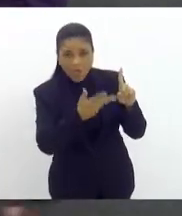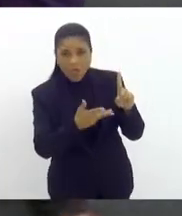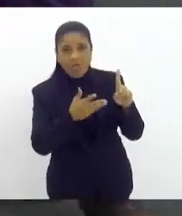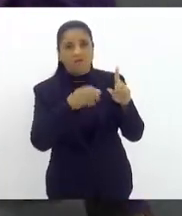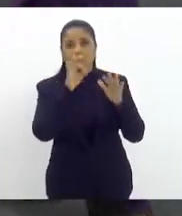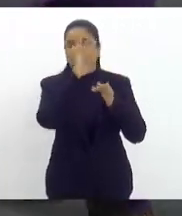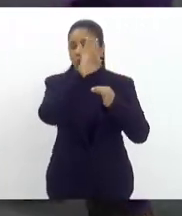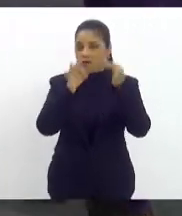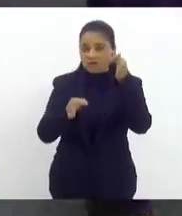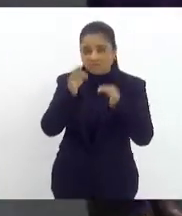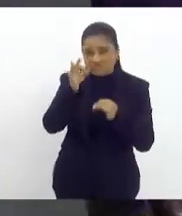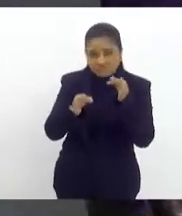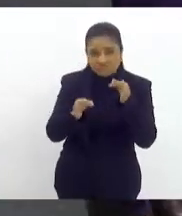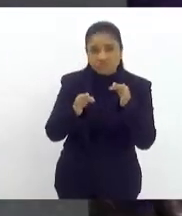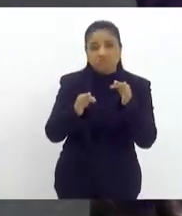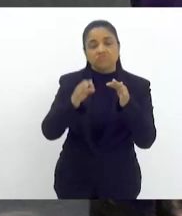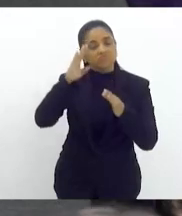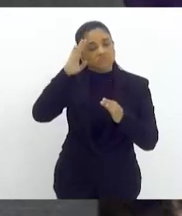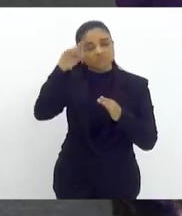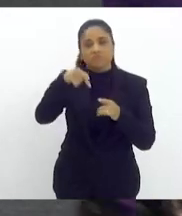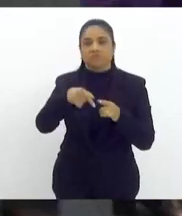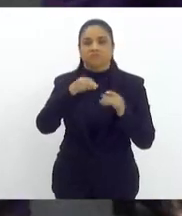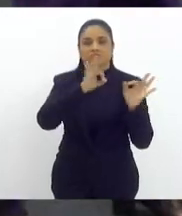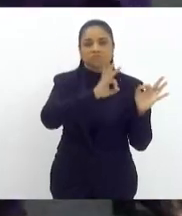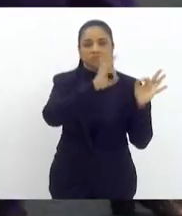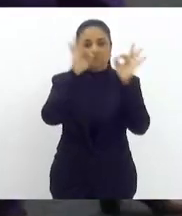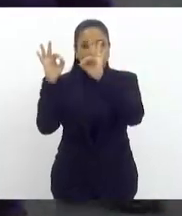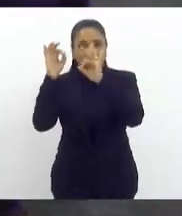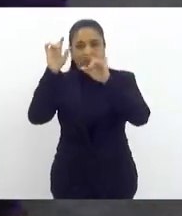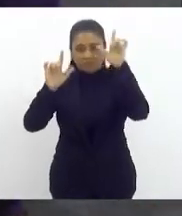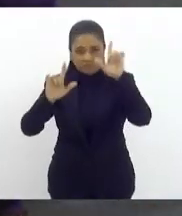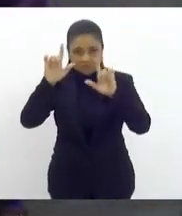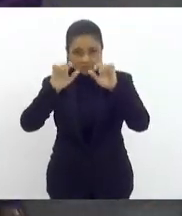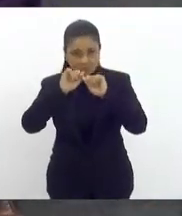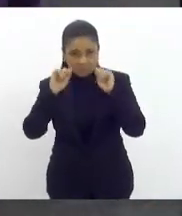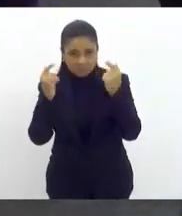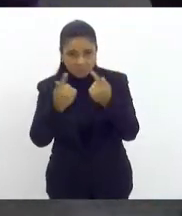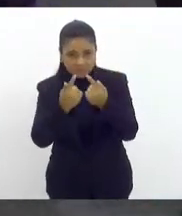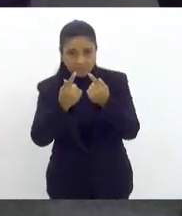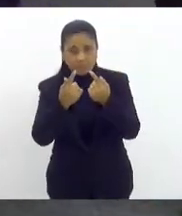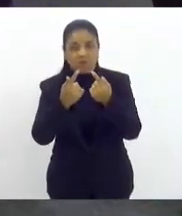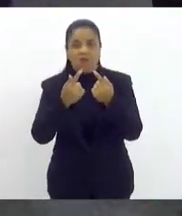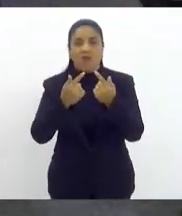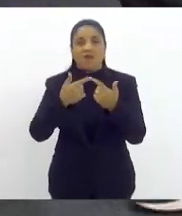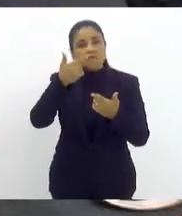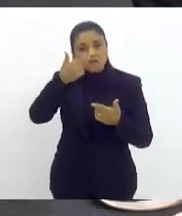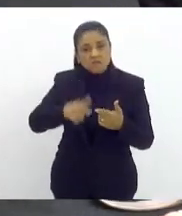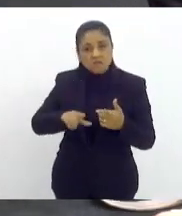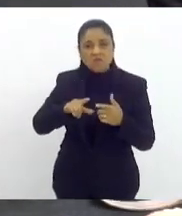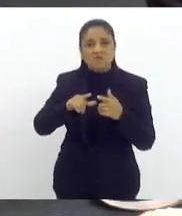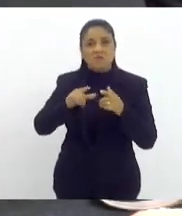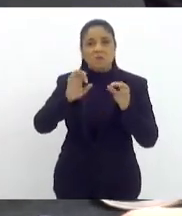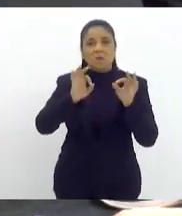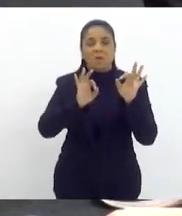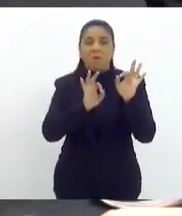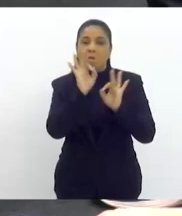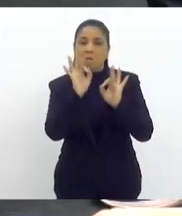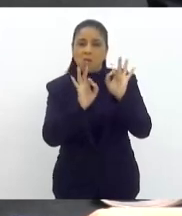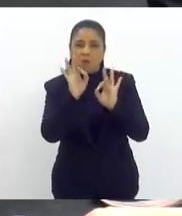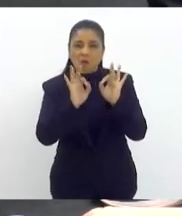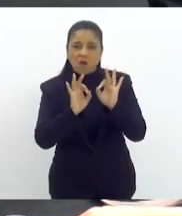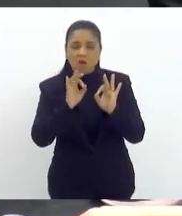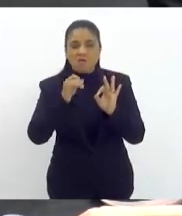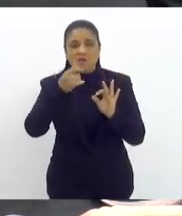legislativa, tem prioridade de transmissão. Então, transmitir programa repetido, para não transmitir a medalha do